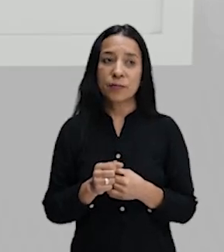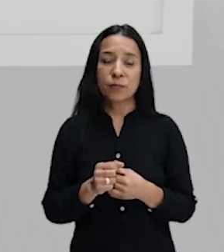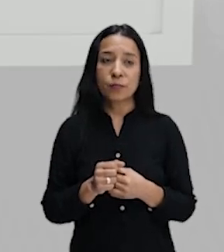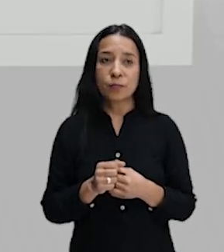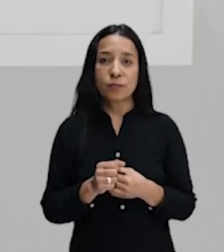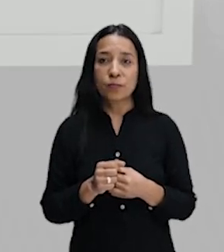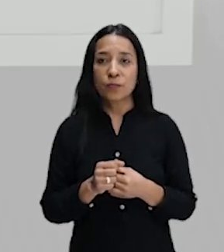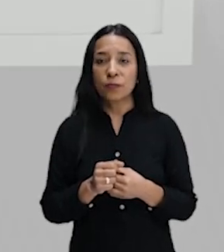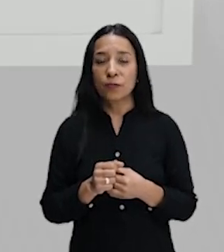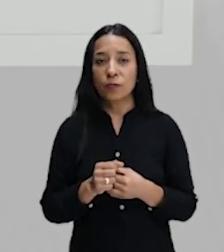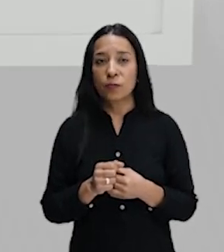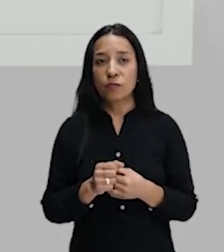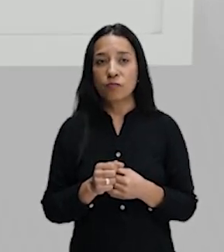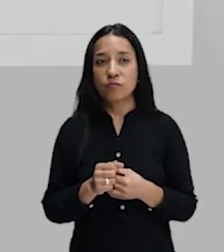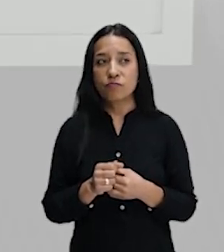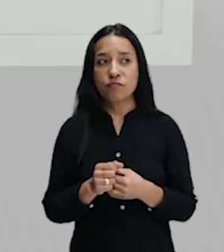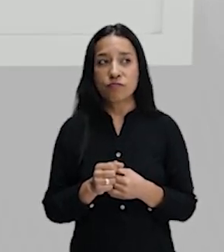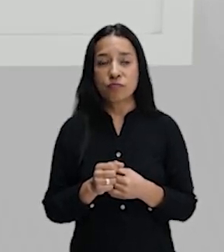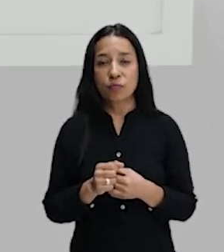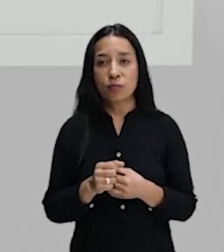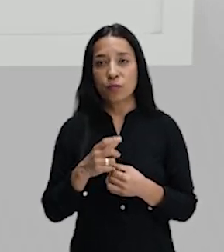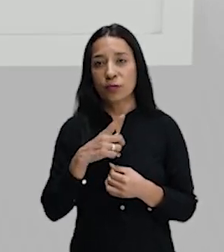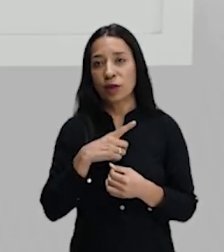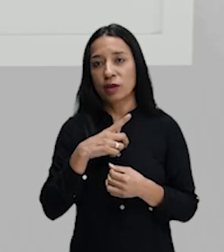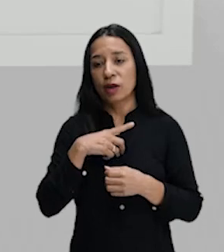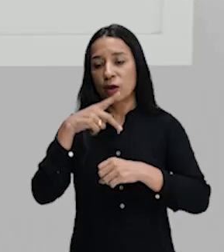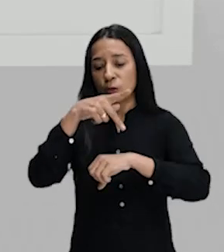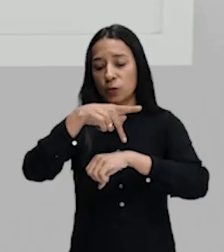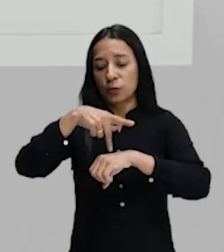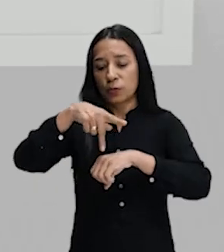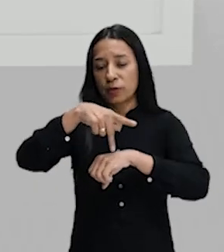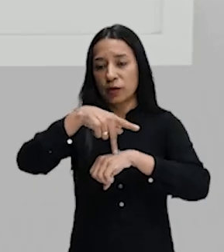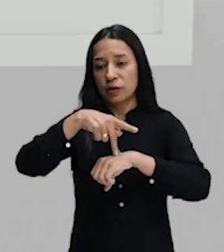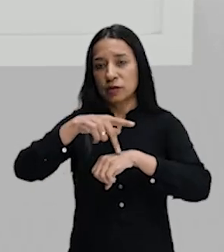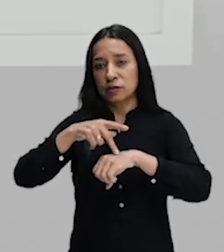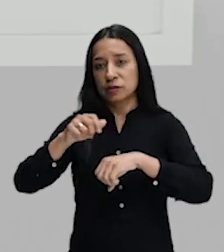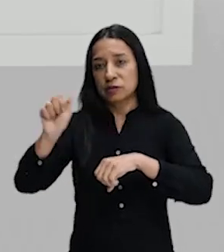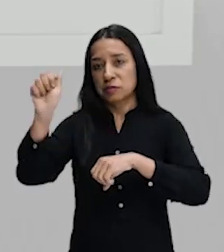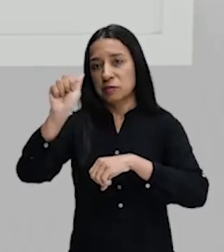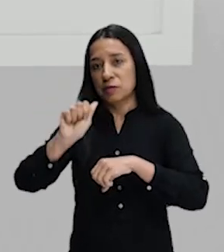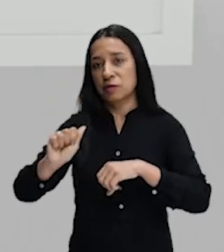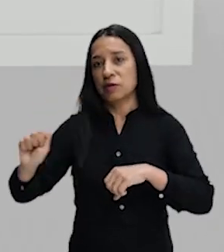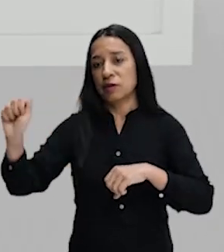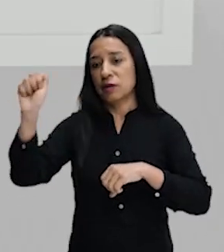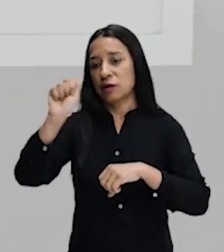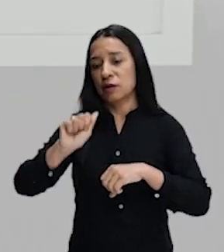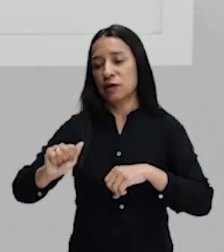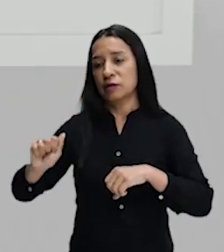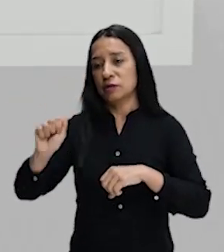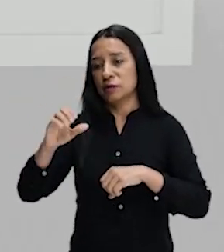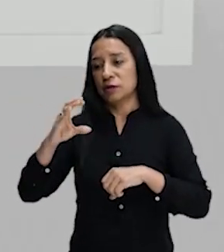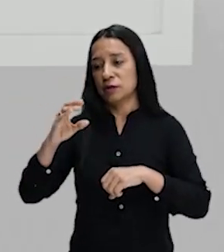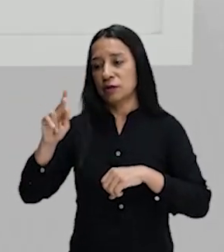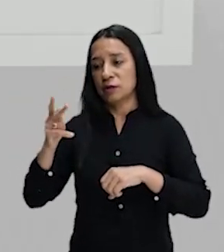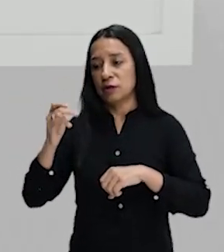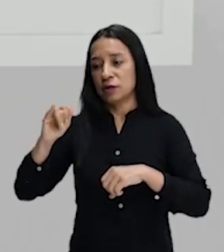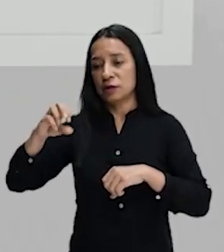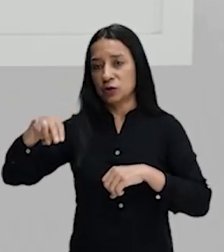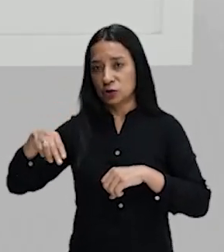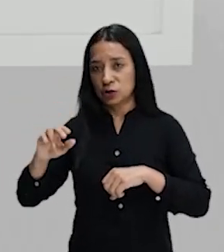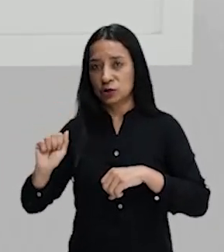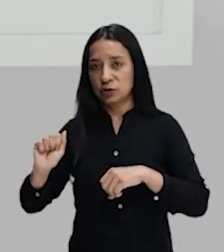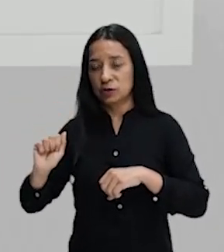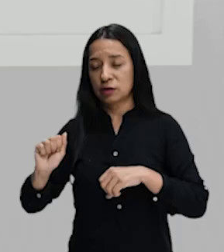Existe nos países asiáticos, né, muito na China e no Japão,